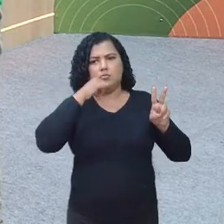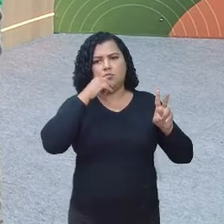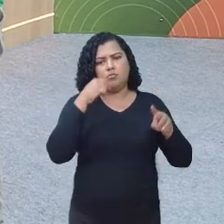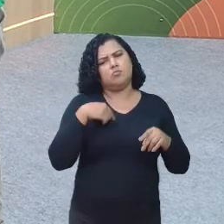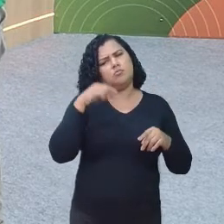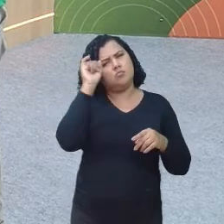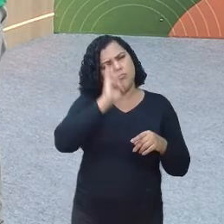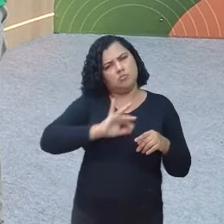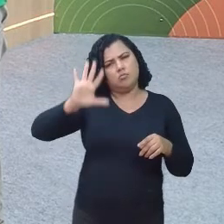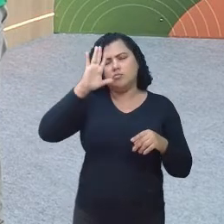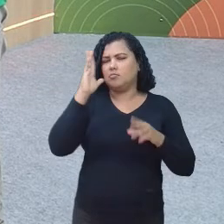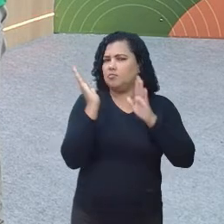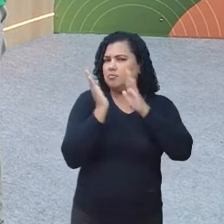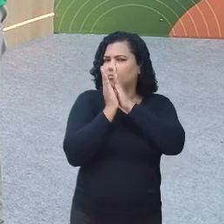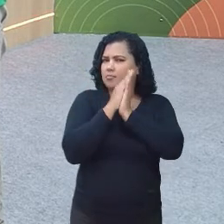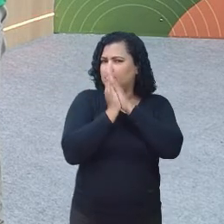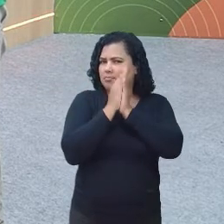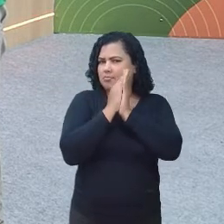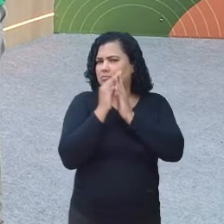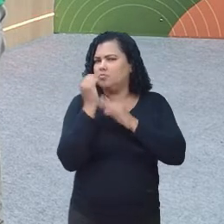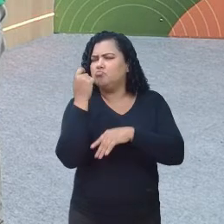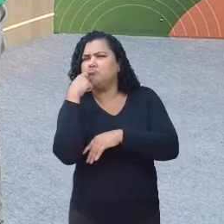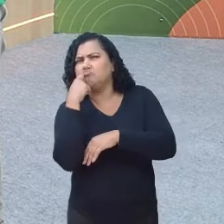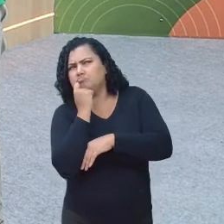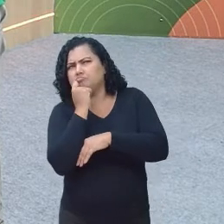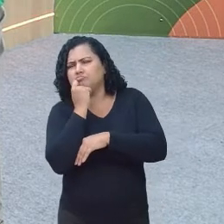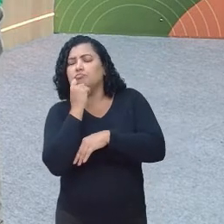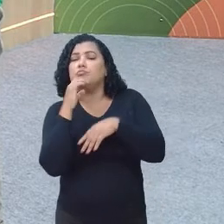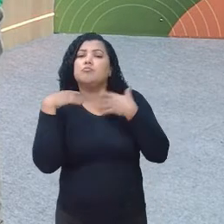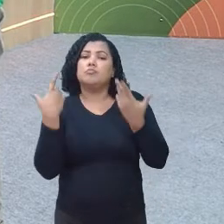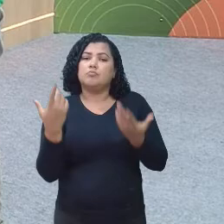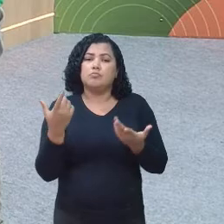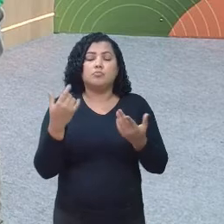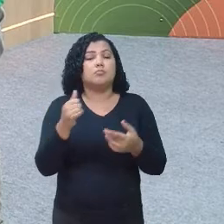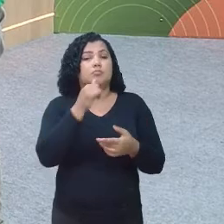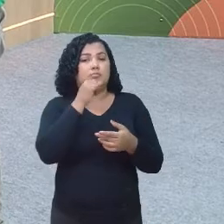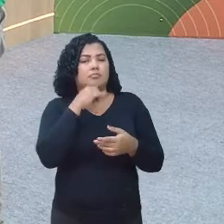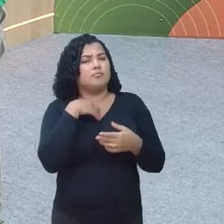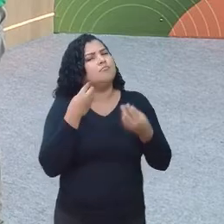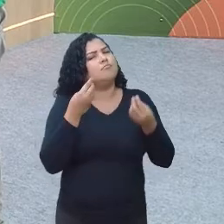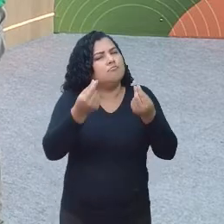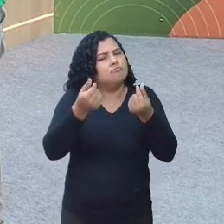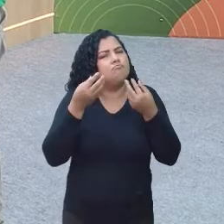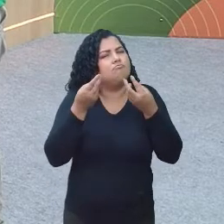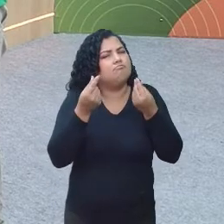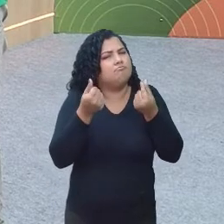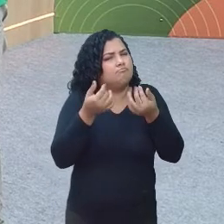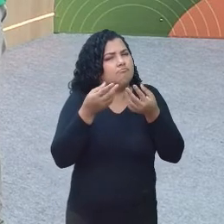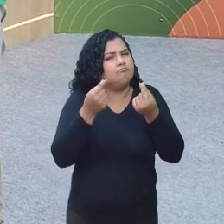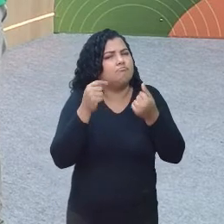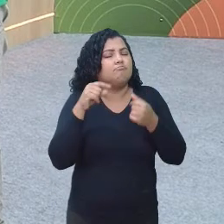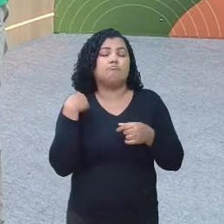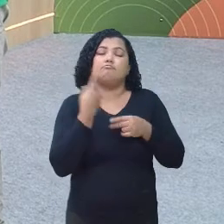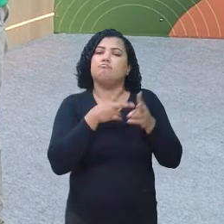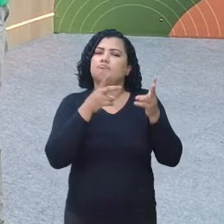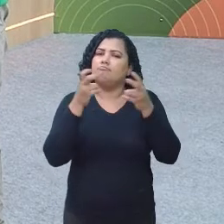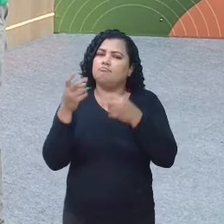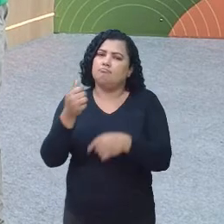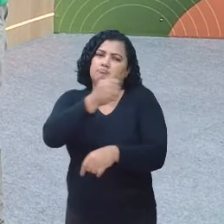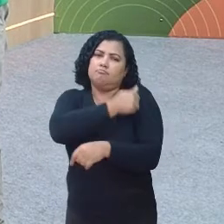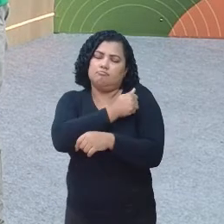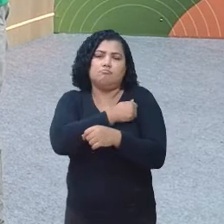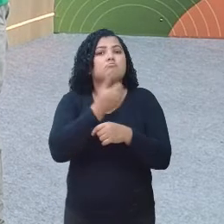estou colocando aí porque geralmente é muito delicada essa volta. Muitas vezes a gente percebe que os estudantes